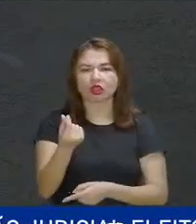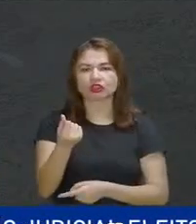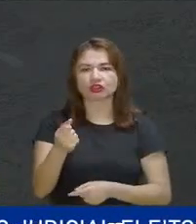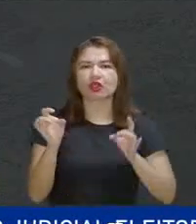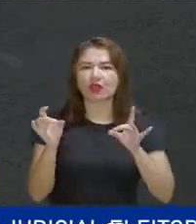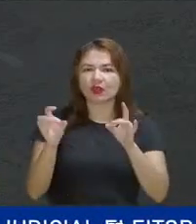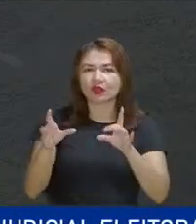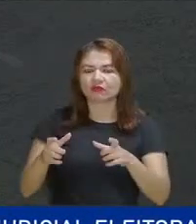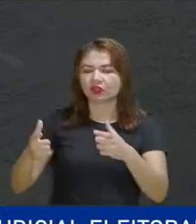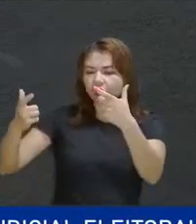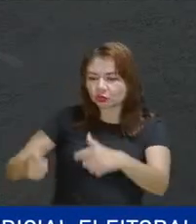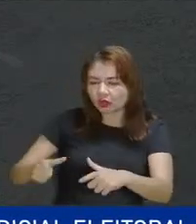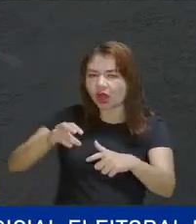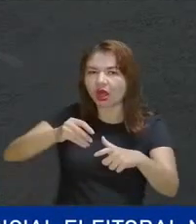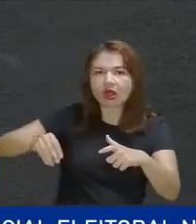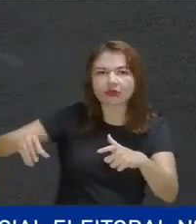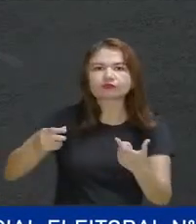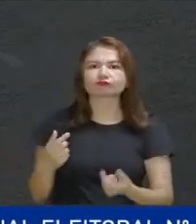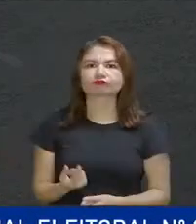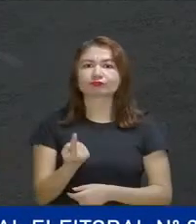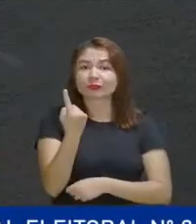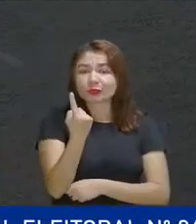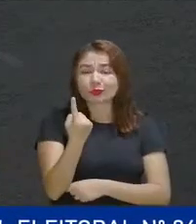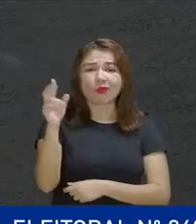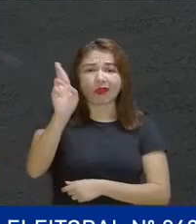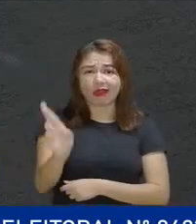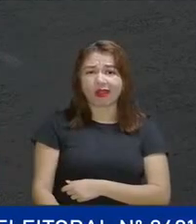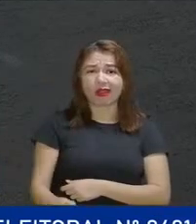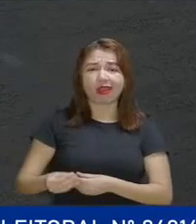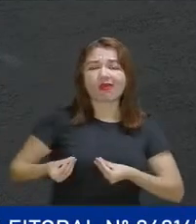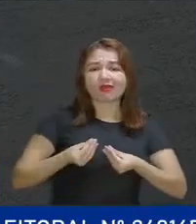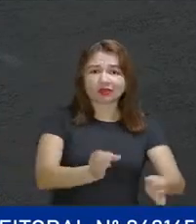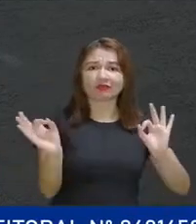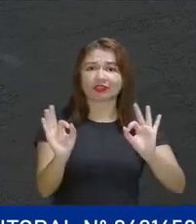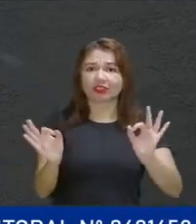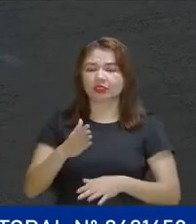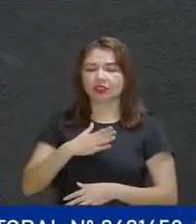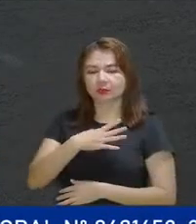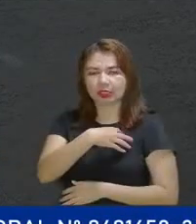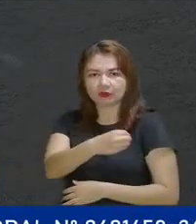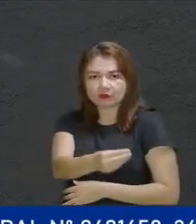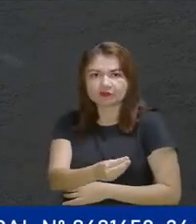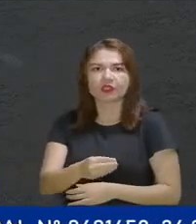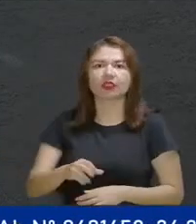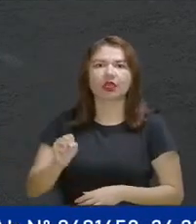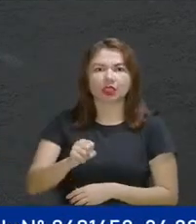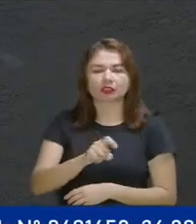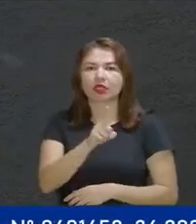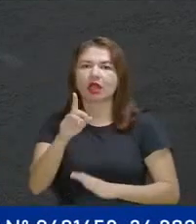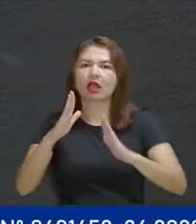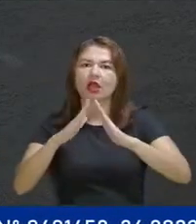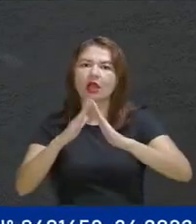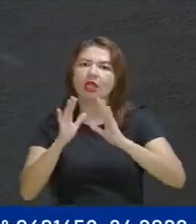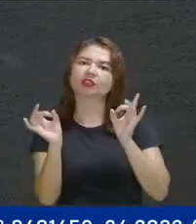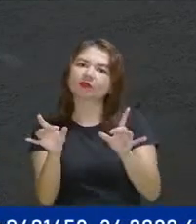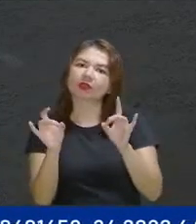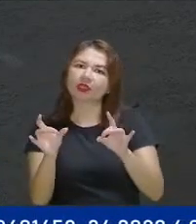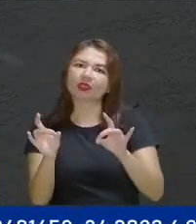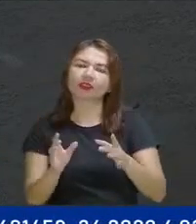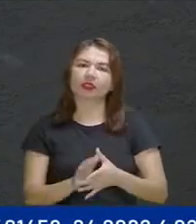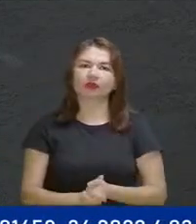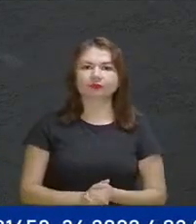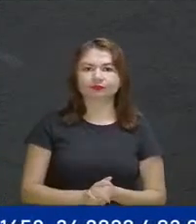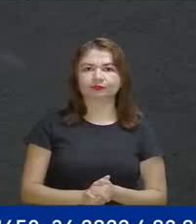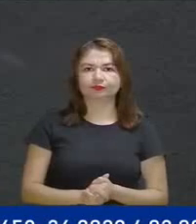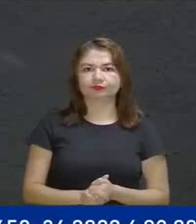terreno, mentindo, passando, não dava R$1 pra Daniela. Foi porque a minha filha, ela vendeu aquela casa ali, onde é do Viana